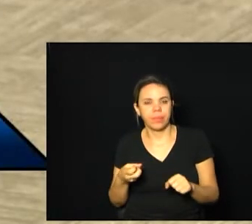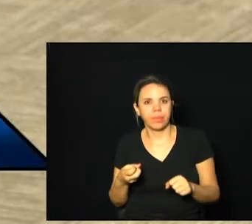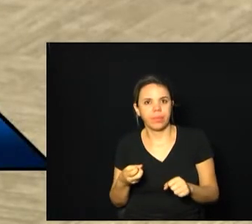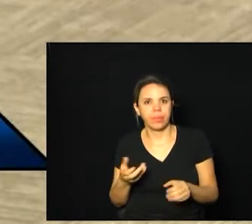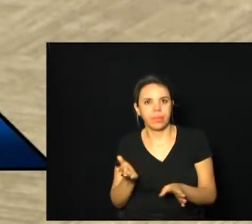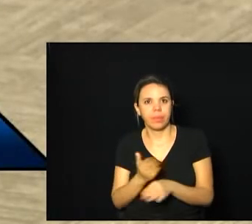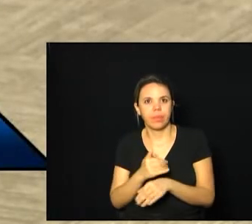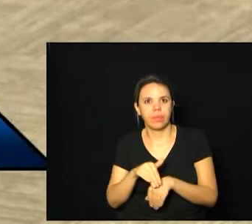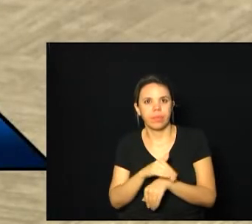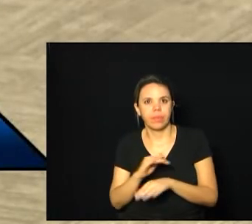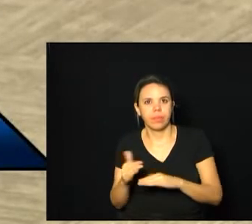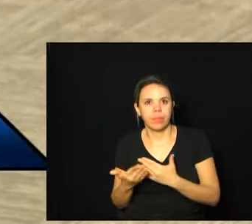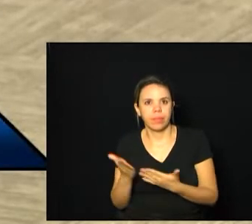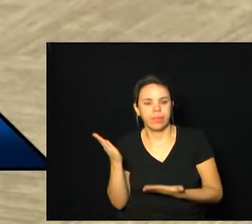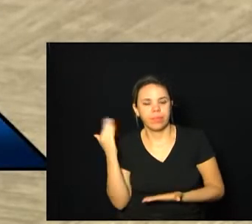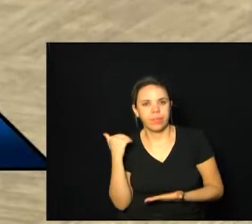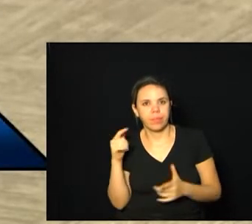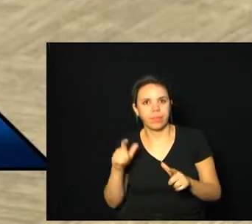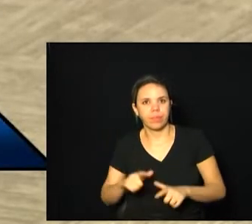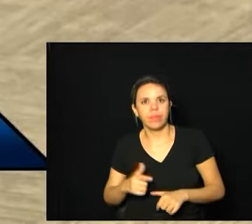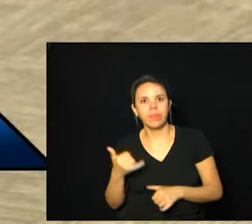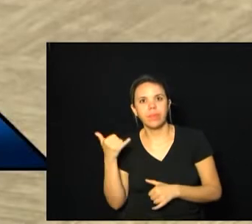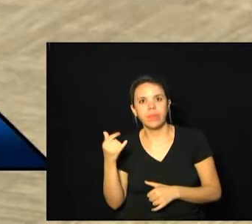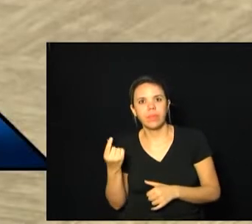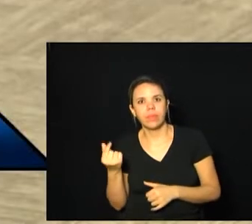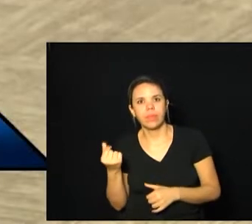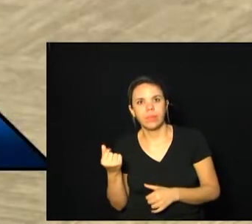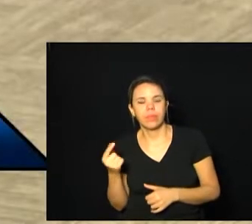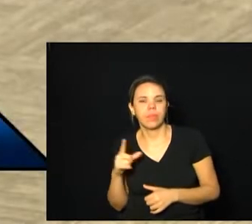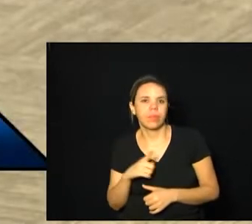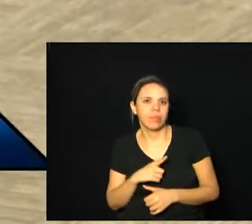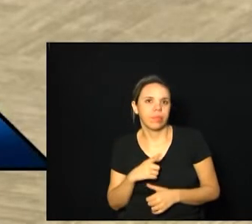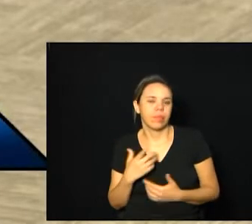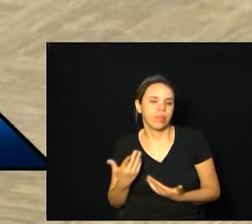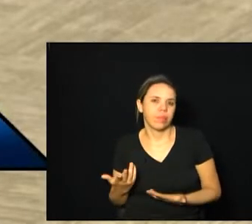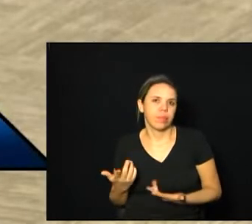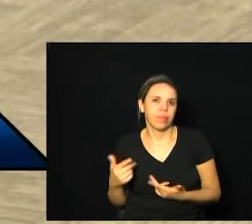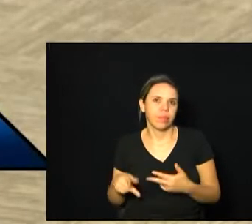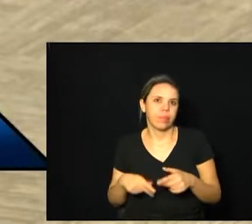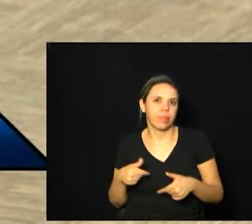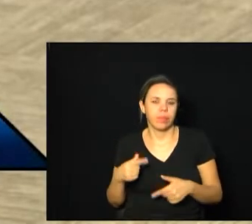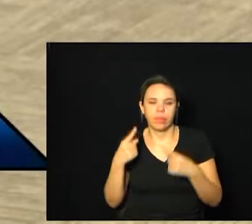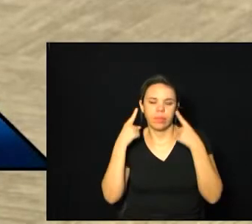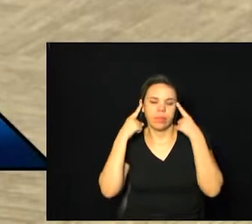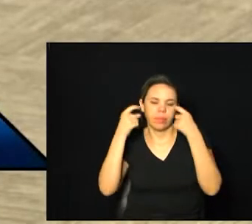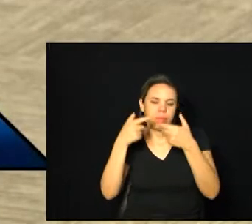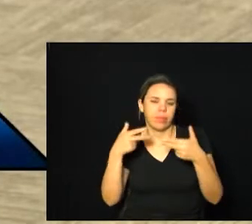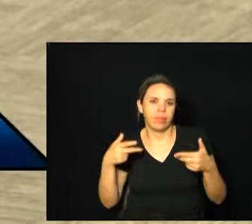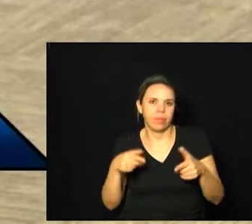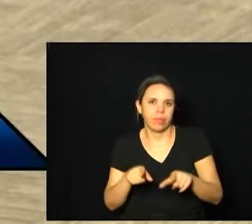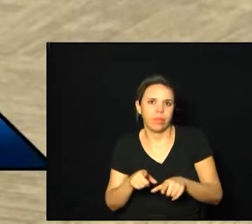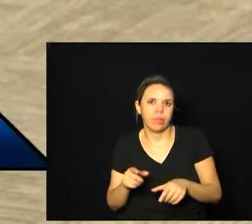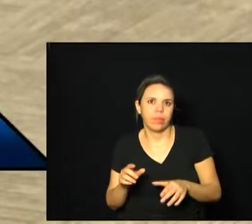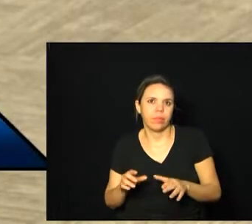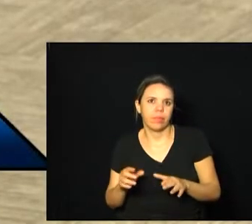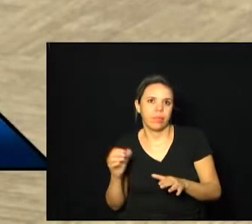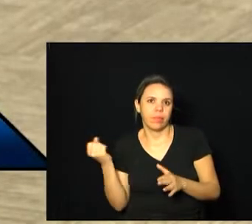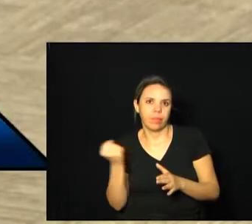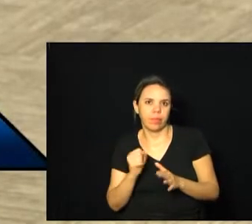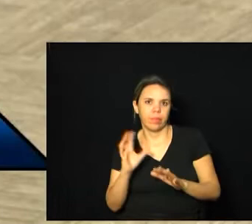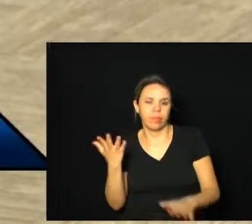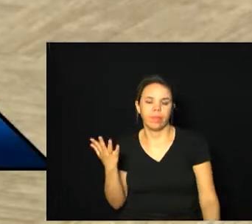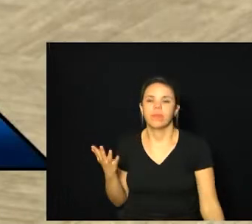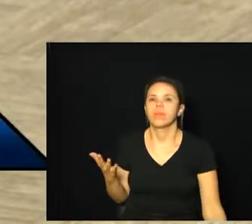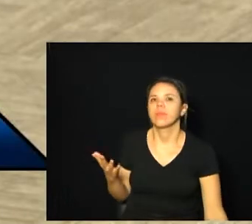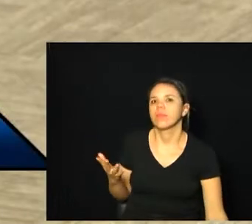perdido num bairro, ele já sabe que lá tem um celular e tem dinheiro. Então, outros atos de violência, outros assassinatos acabaram ocorrendo